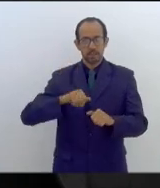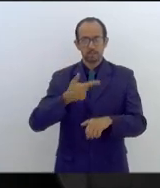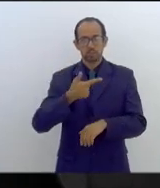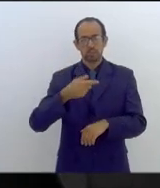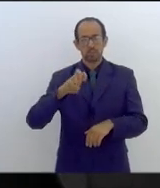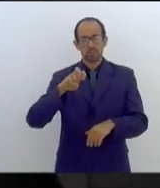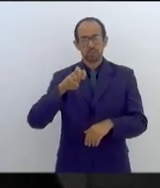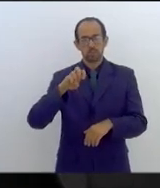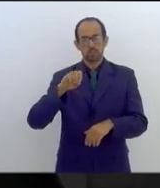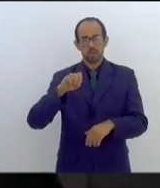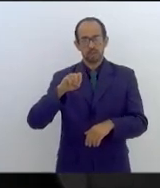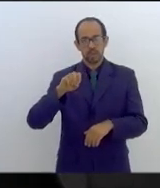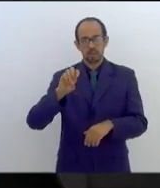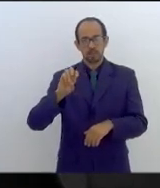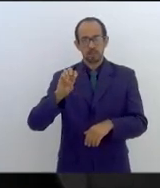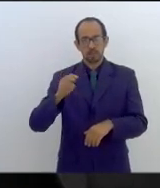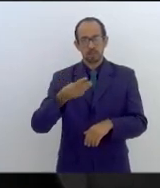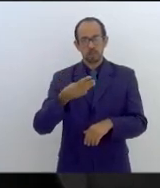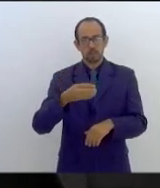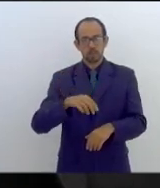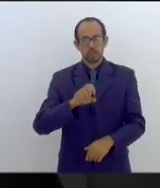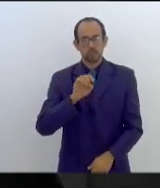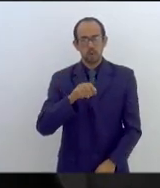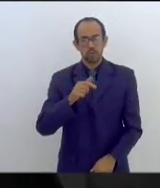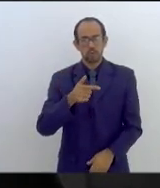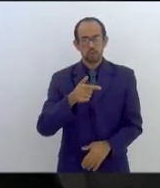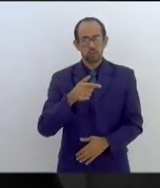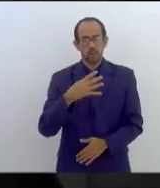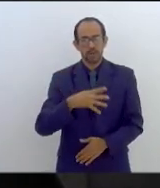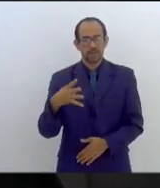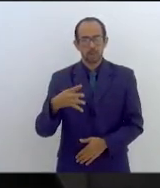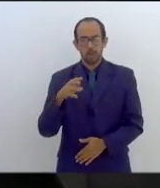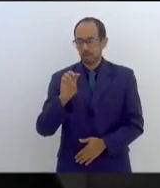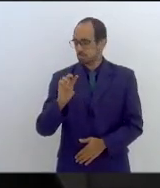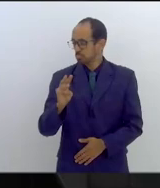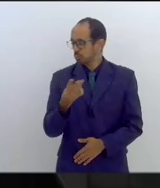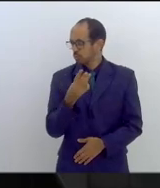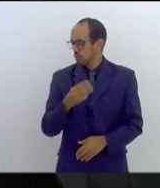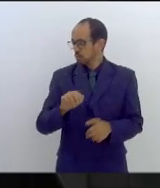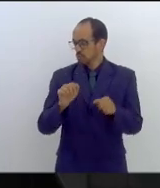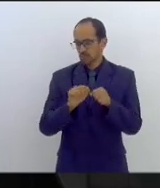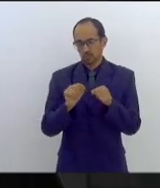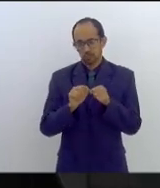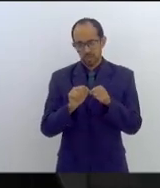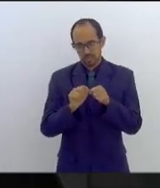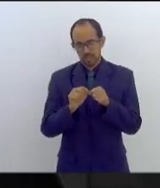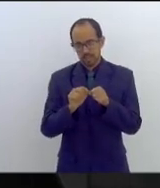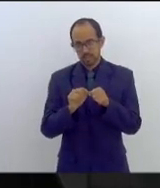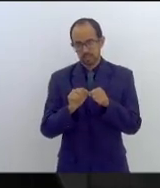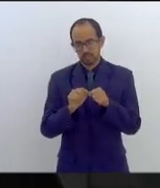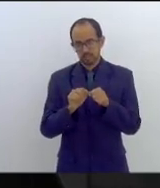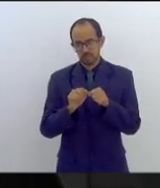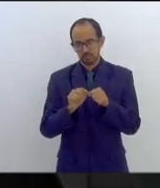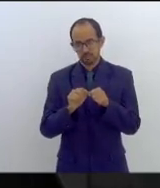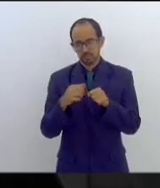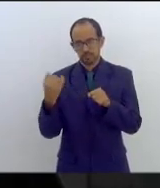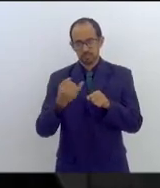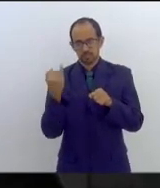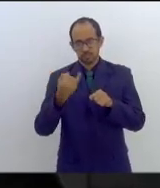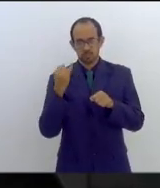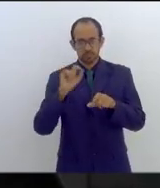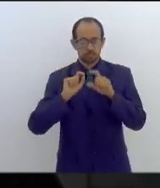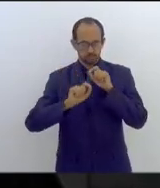44 milhões apenas tinham sido executados pela concessionária. Então, é muito importante, primeiro, deixar muito claro que